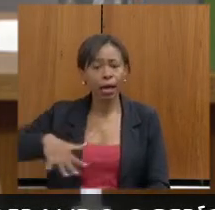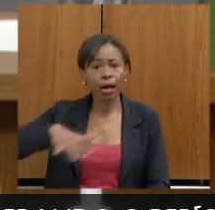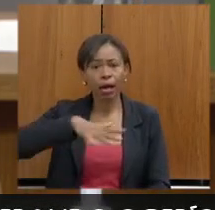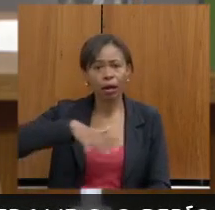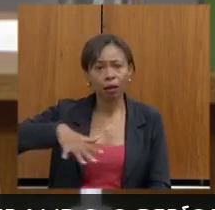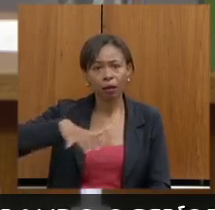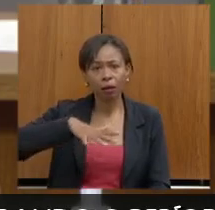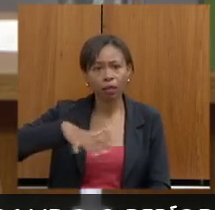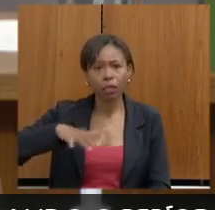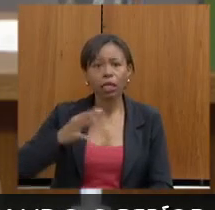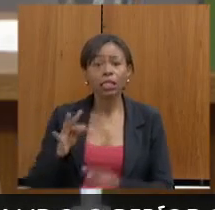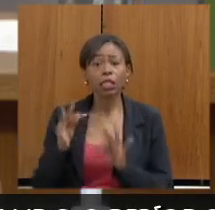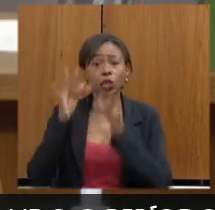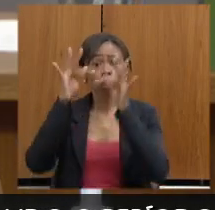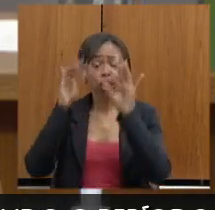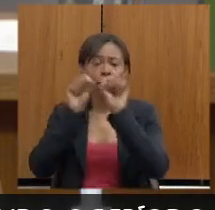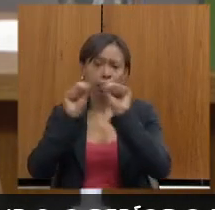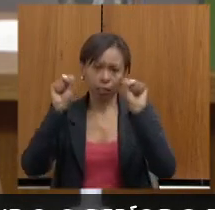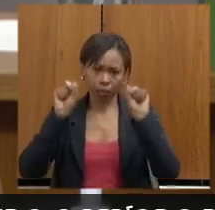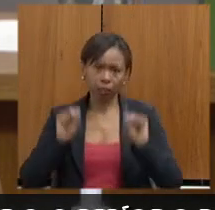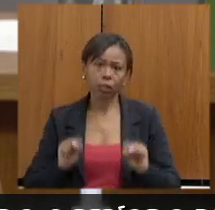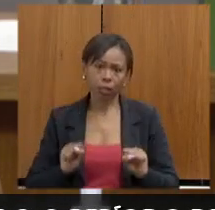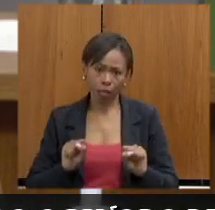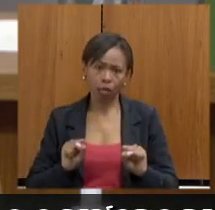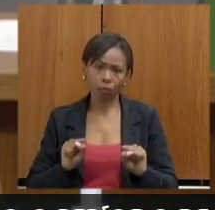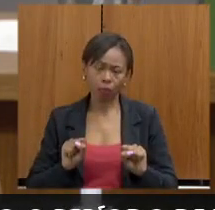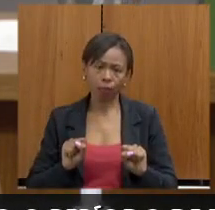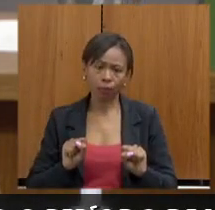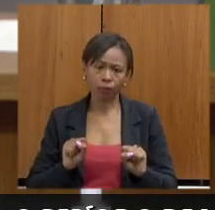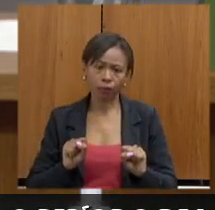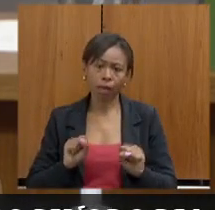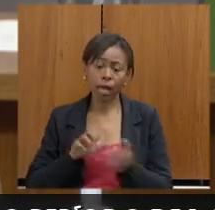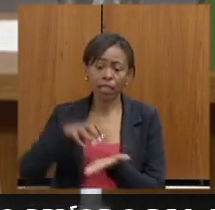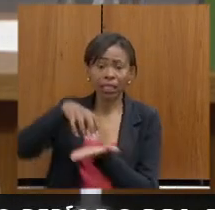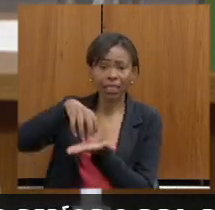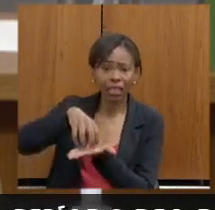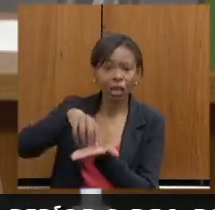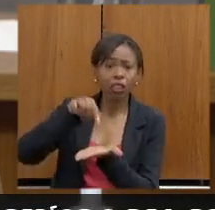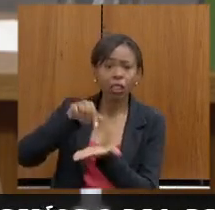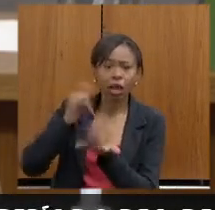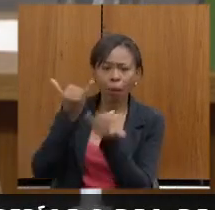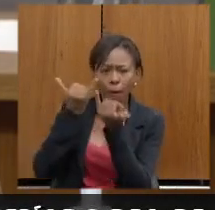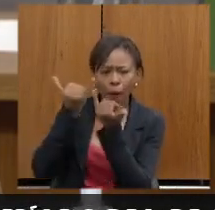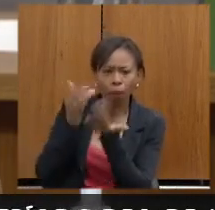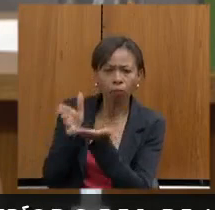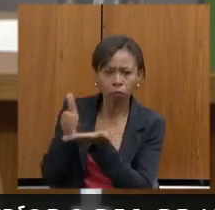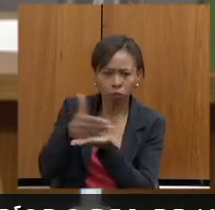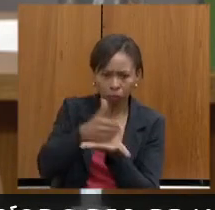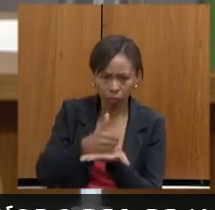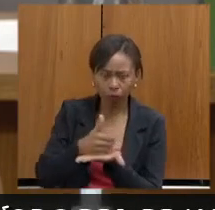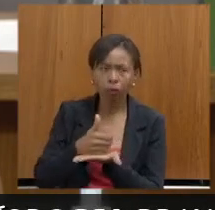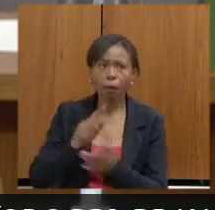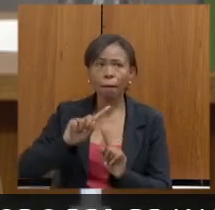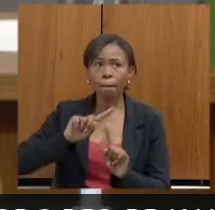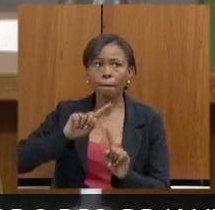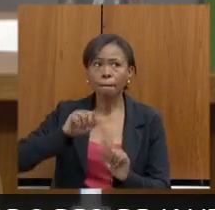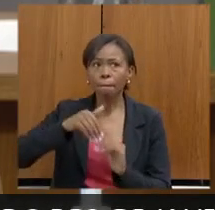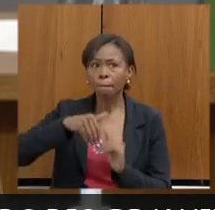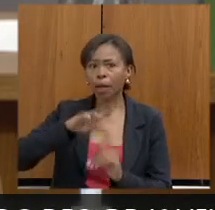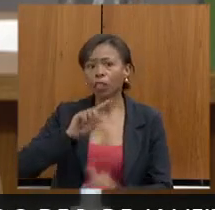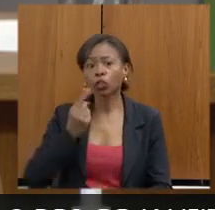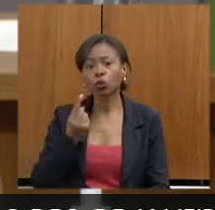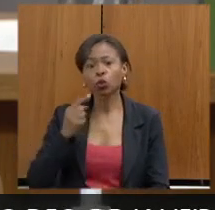área de tecnologia sistema né o central de processamento de dados mais um milh e é